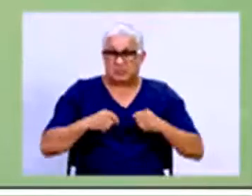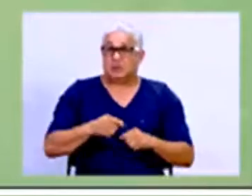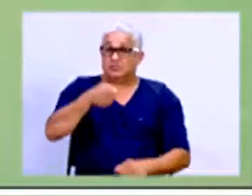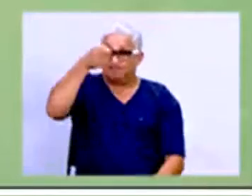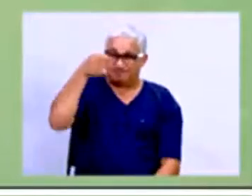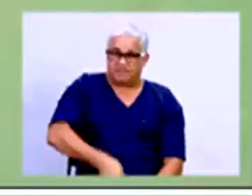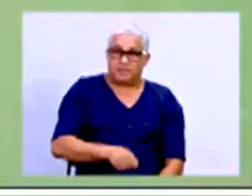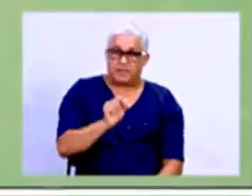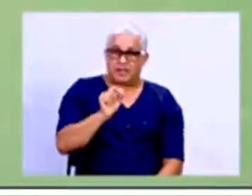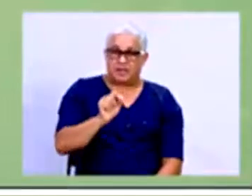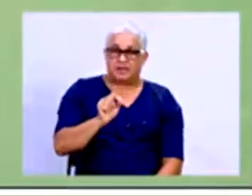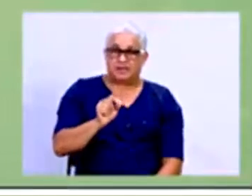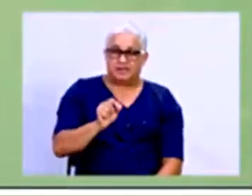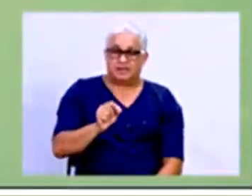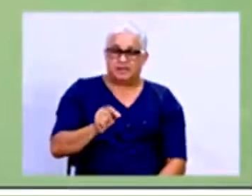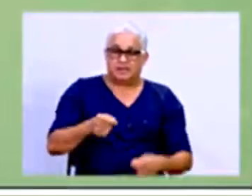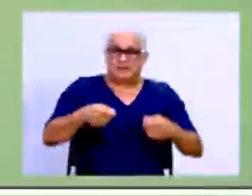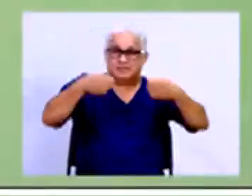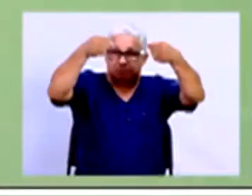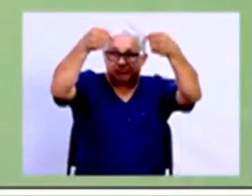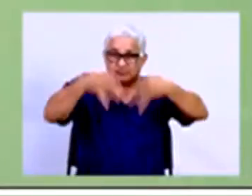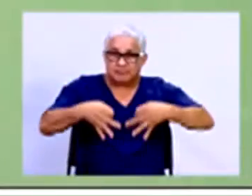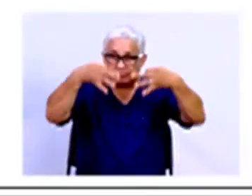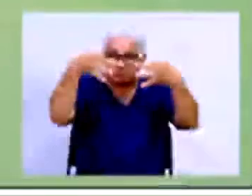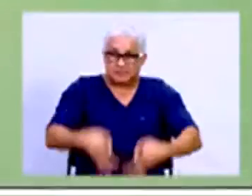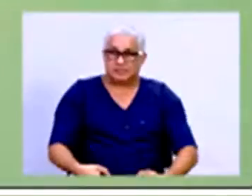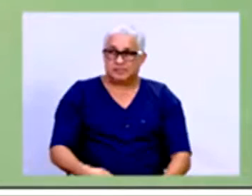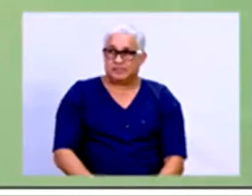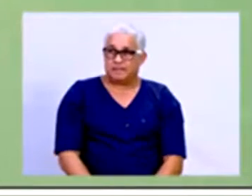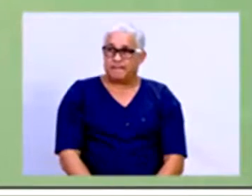obrigatoriamente defini-lo.